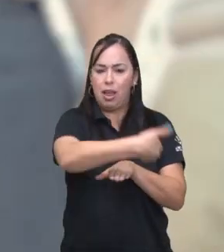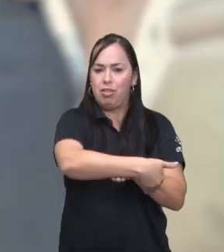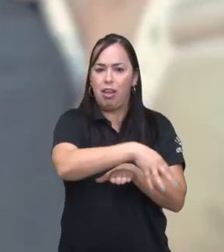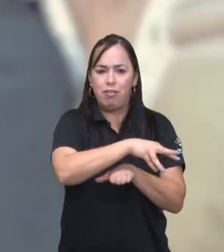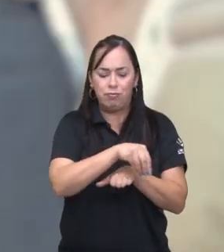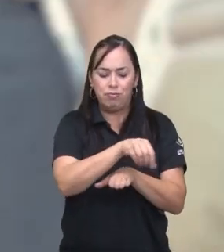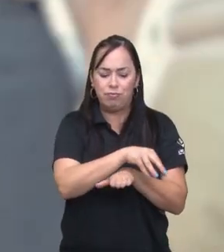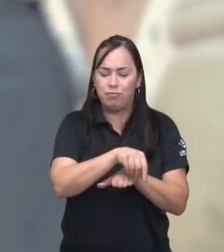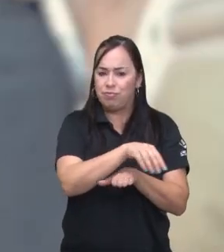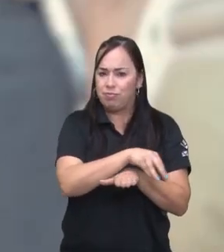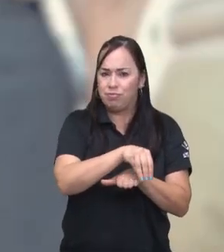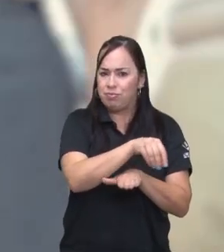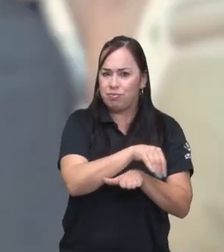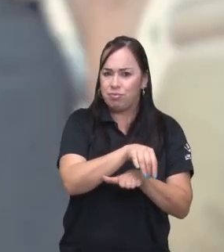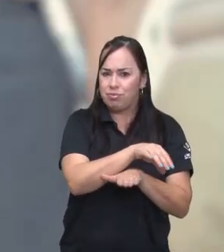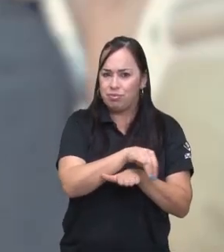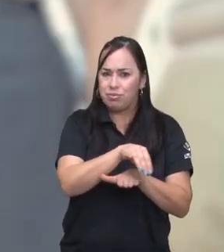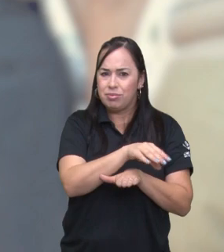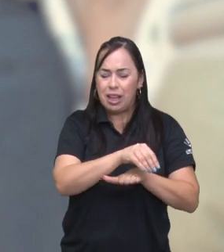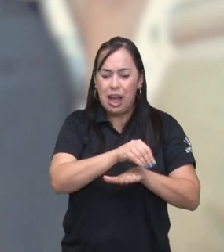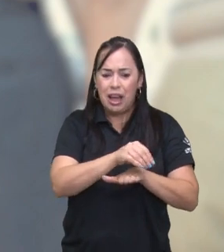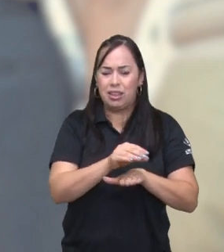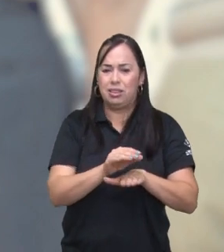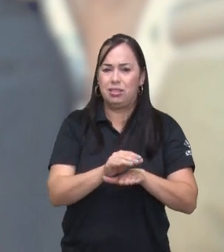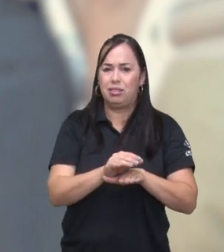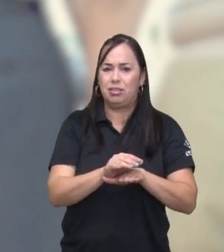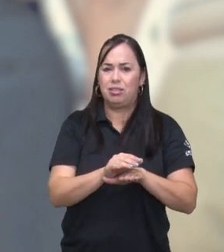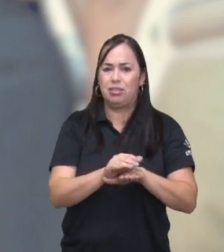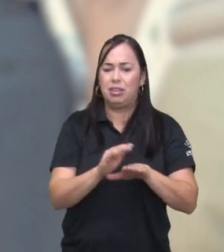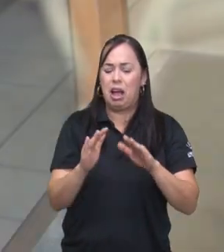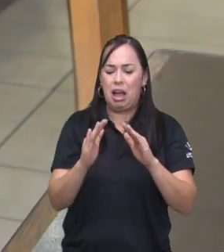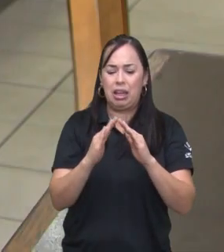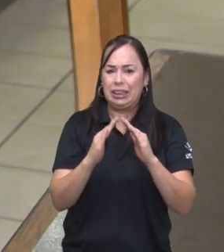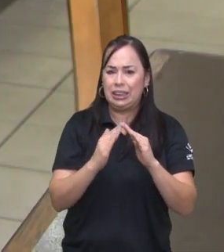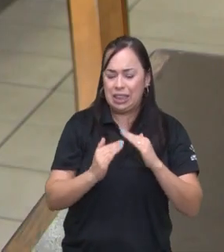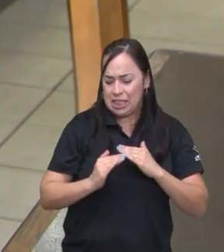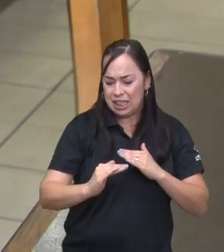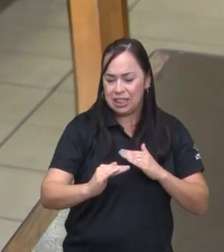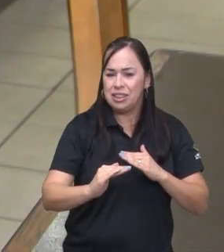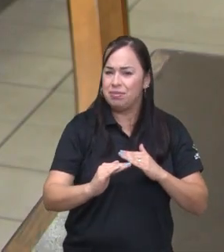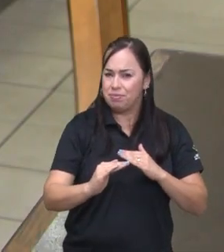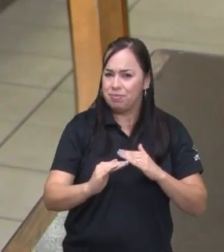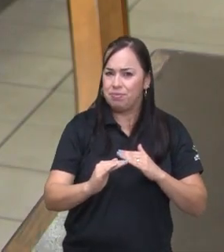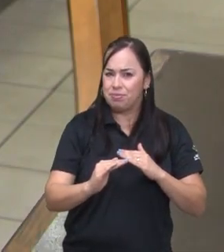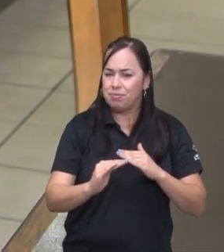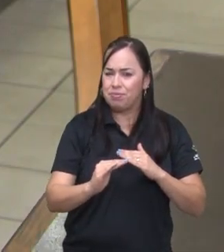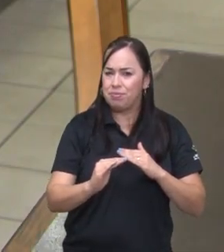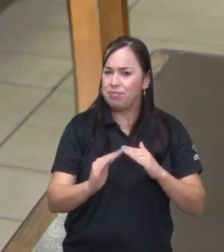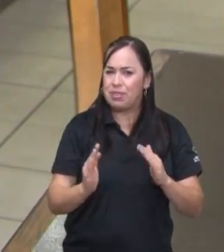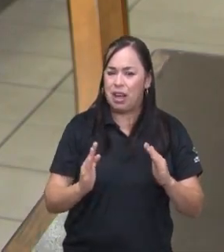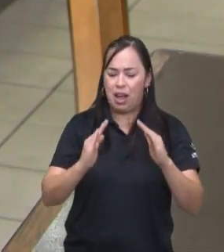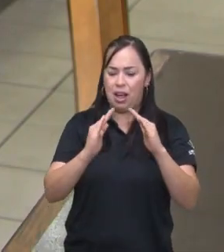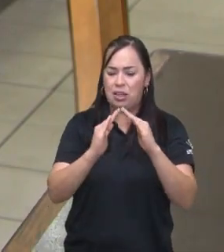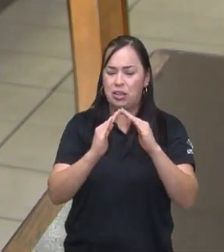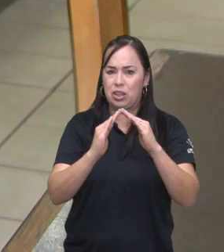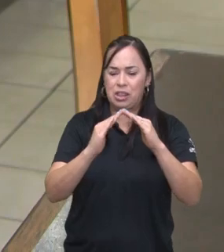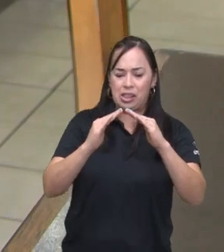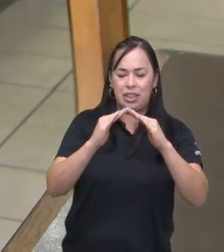Rua 5, não era nem totalmente cimento, era com barro também. né? Não tinha forro, nada, era